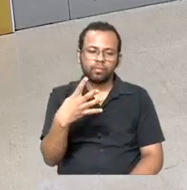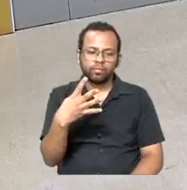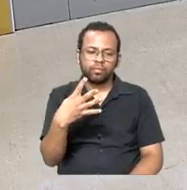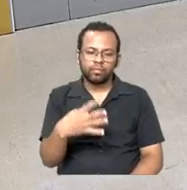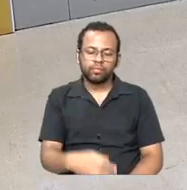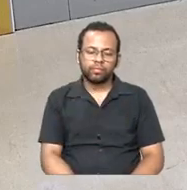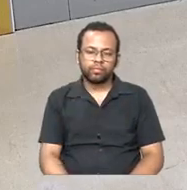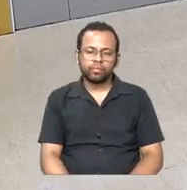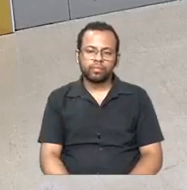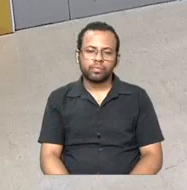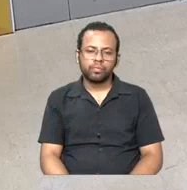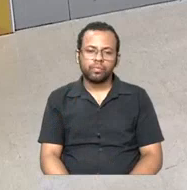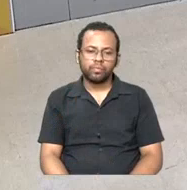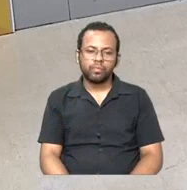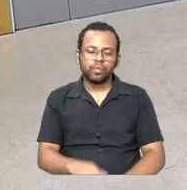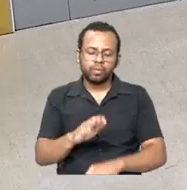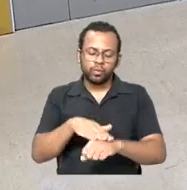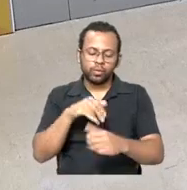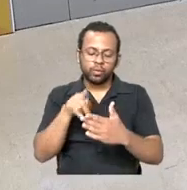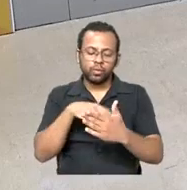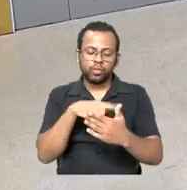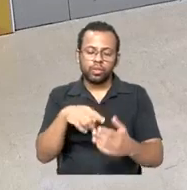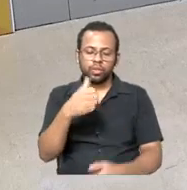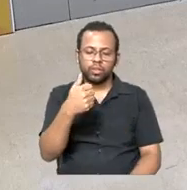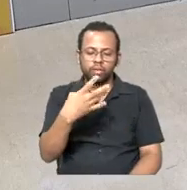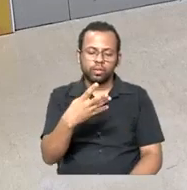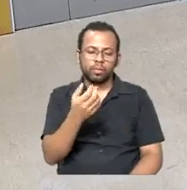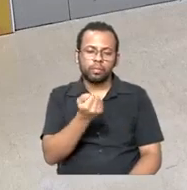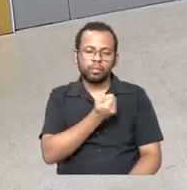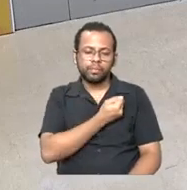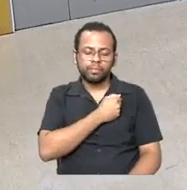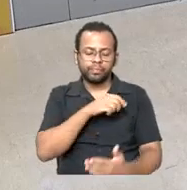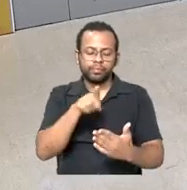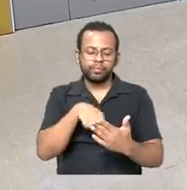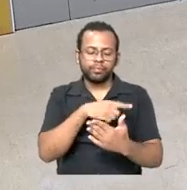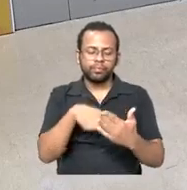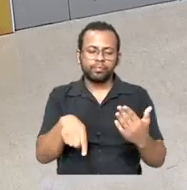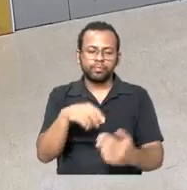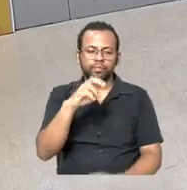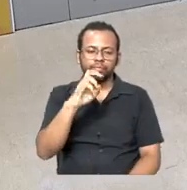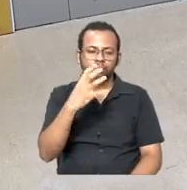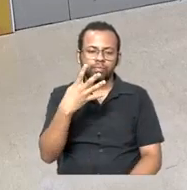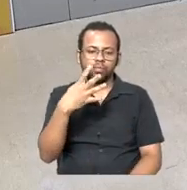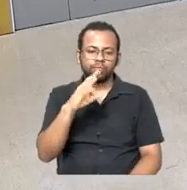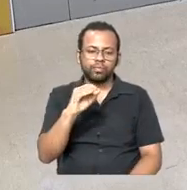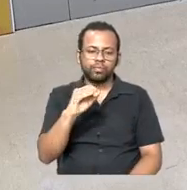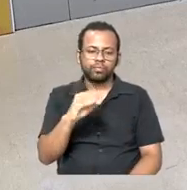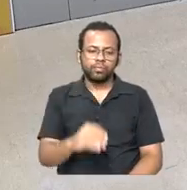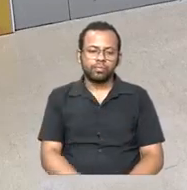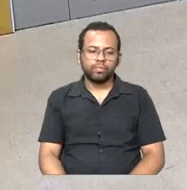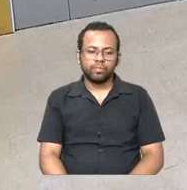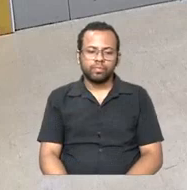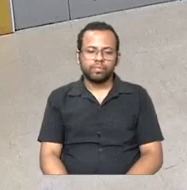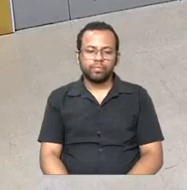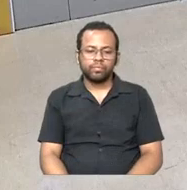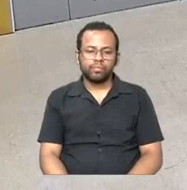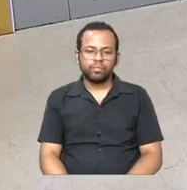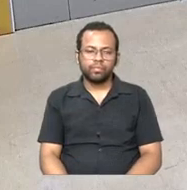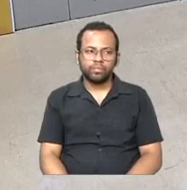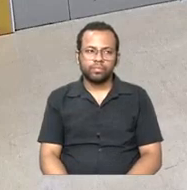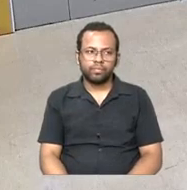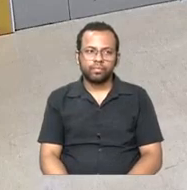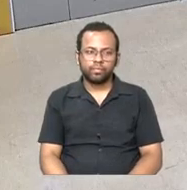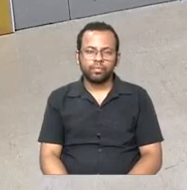tô chamando você marca 14 marca também 40 40 saiu agora 40